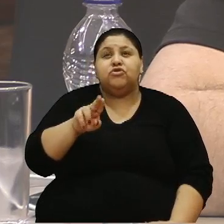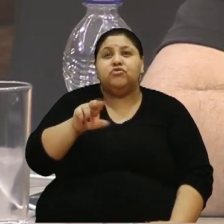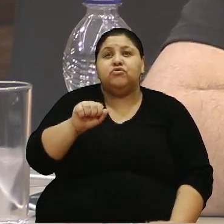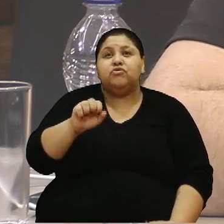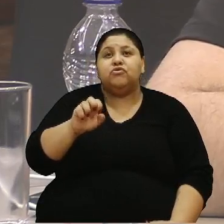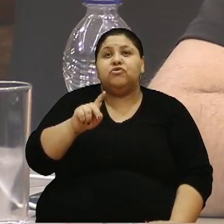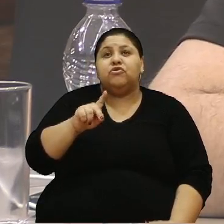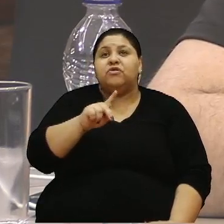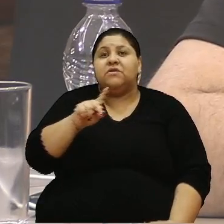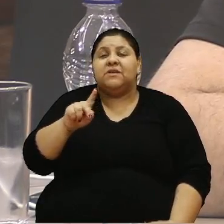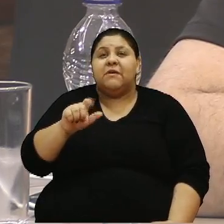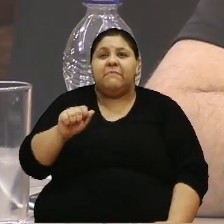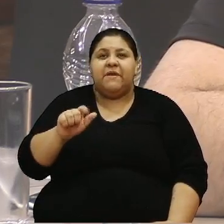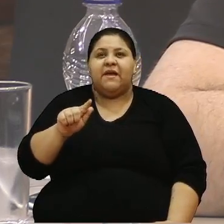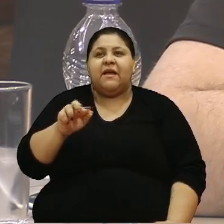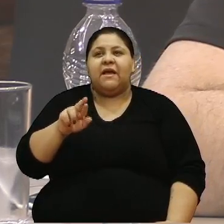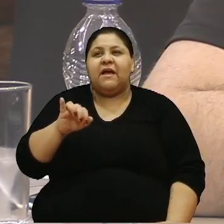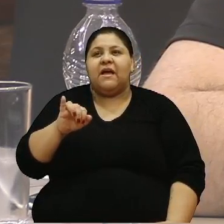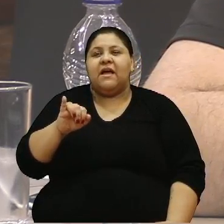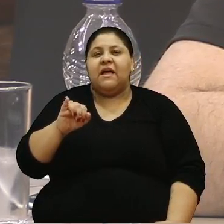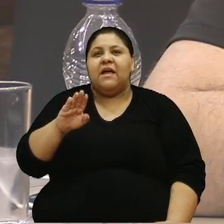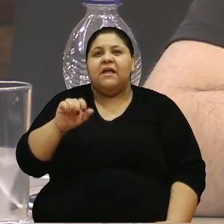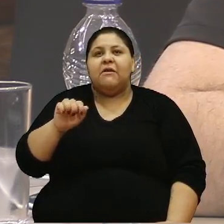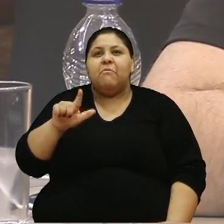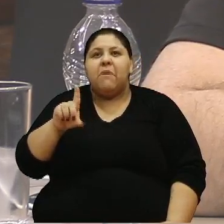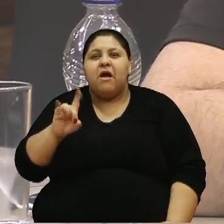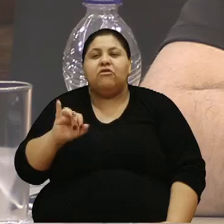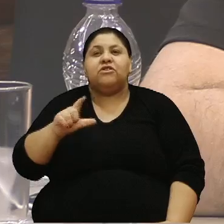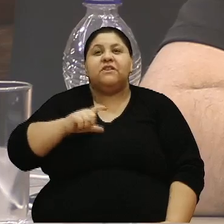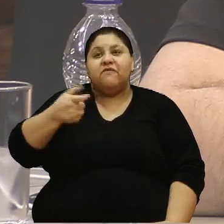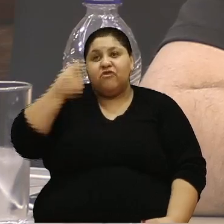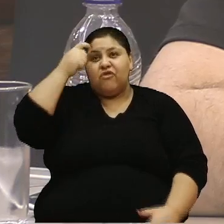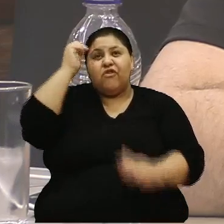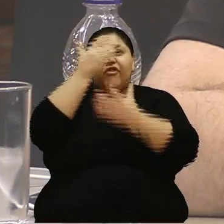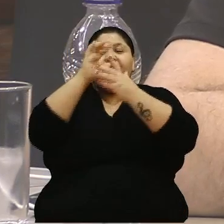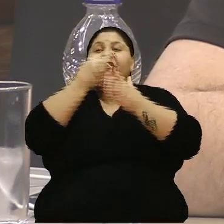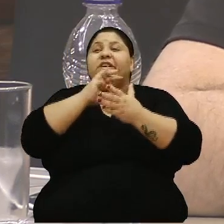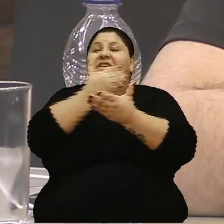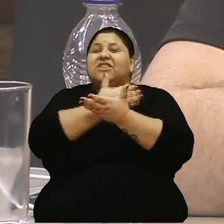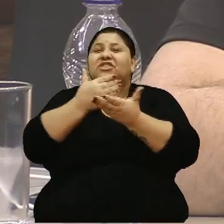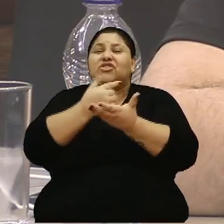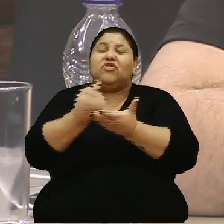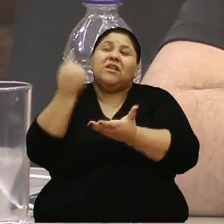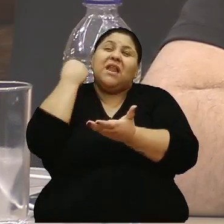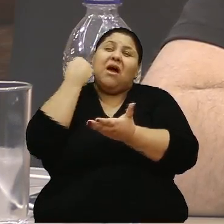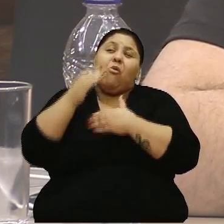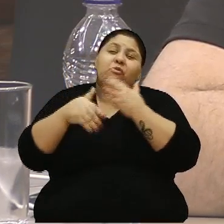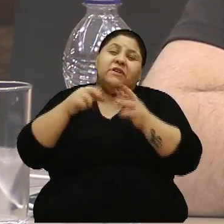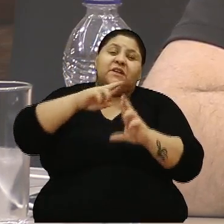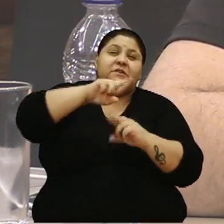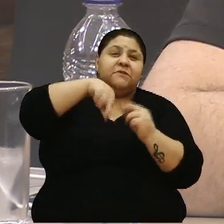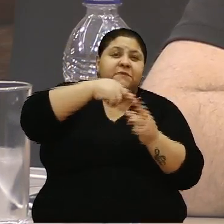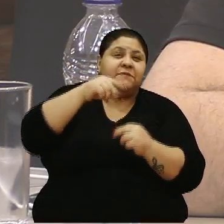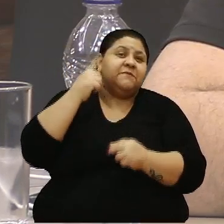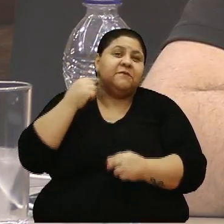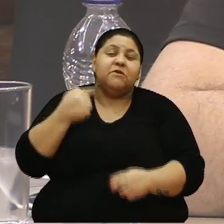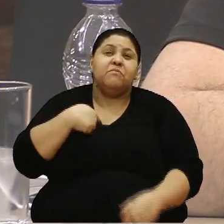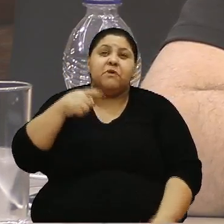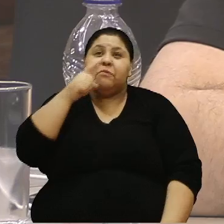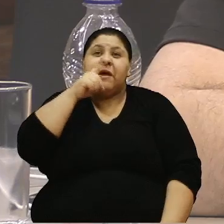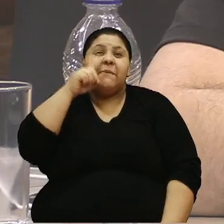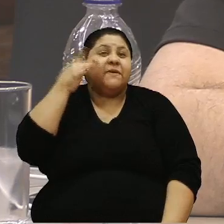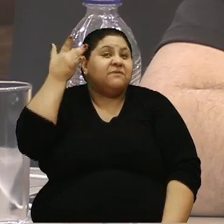teve consciência ambiental de reciclar o lixo. Quando Caxias iniciou o processo de reciclagem de lixo, enfim, e meus pais não